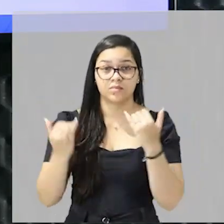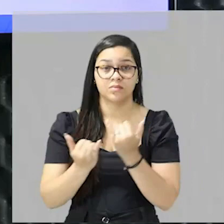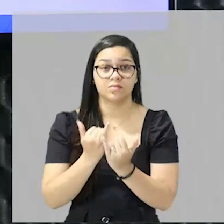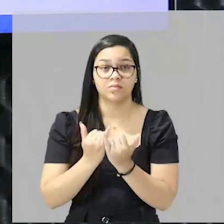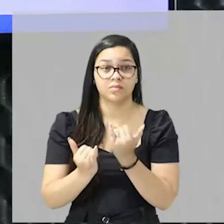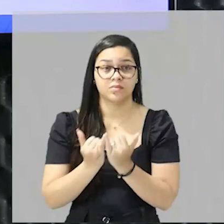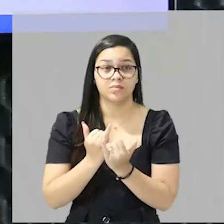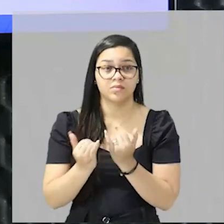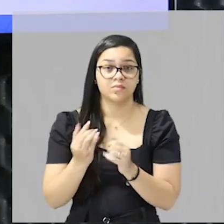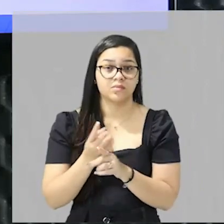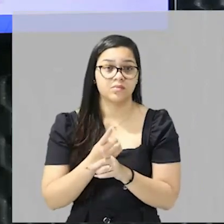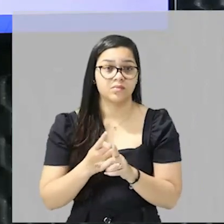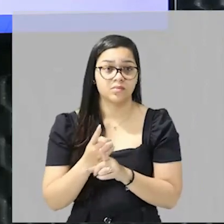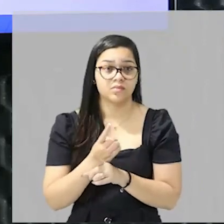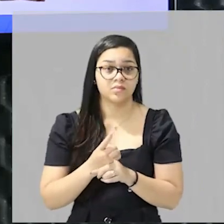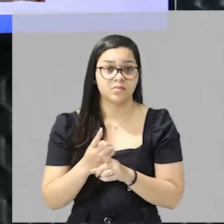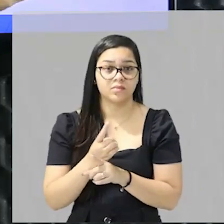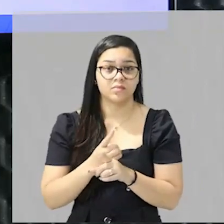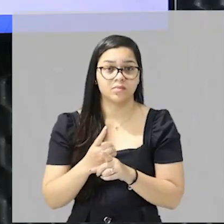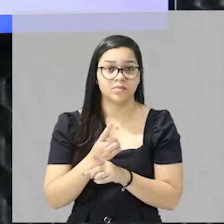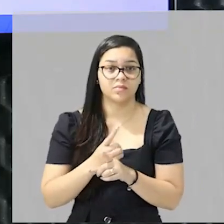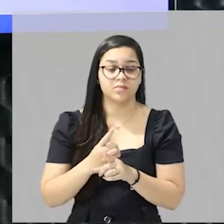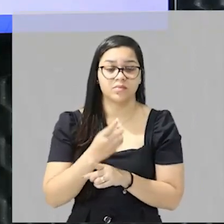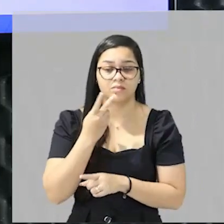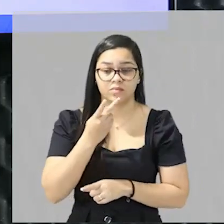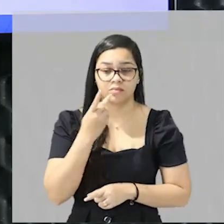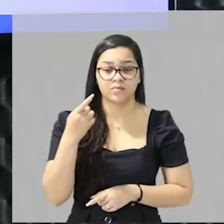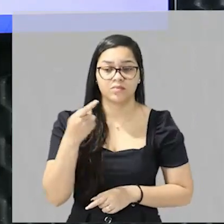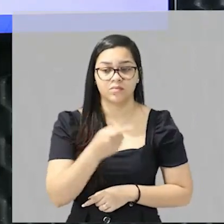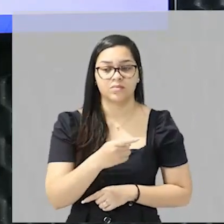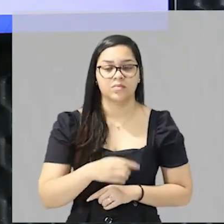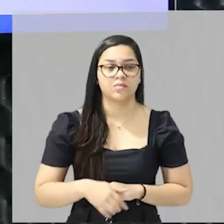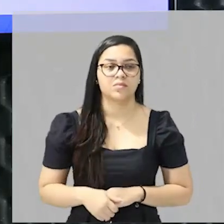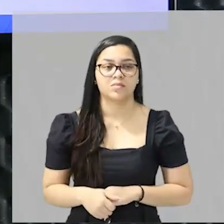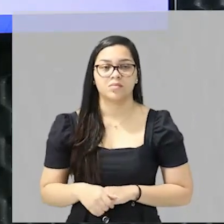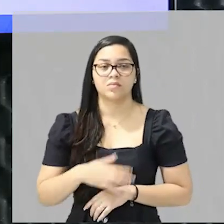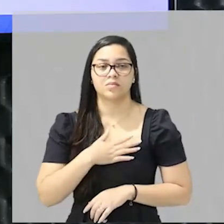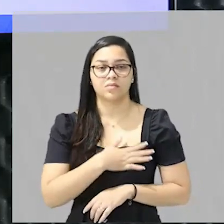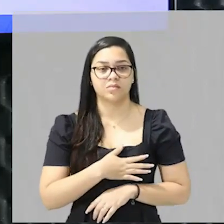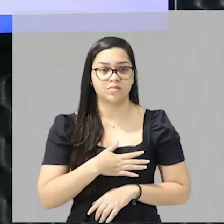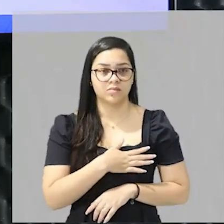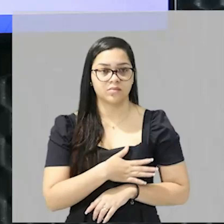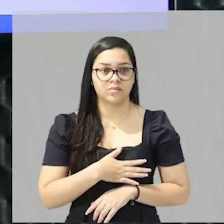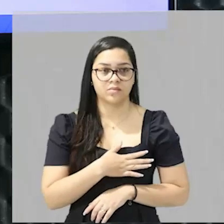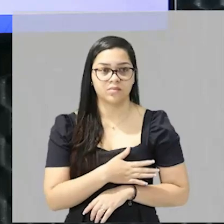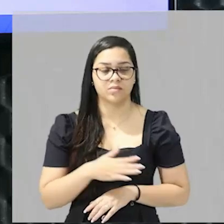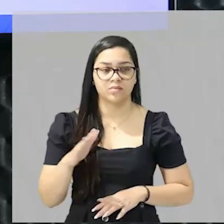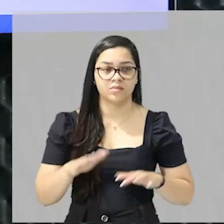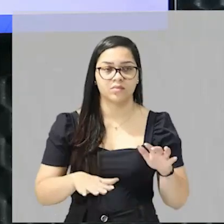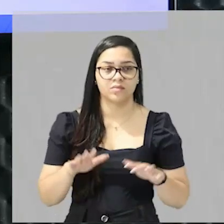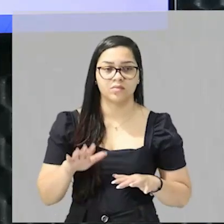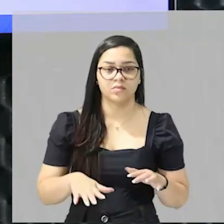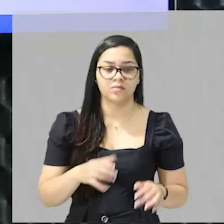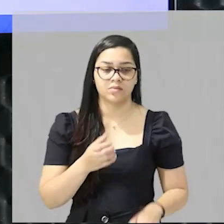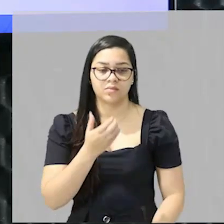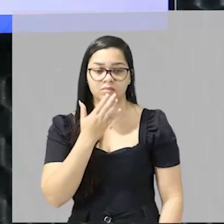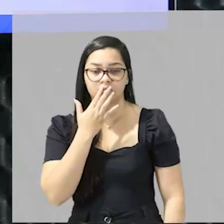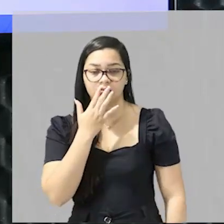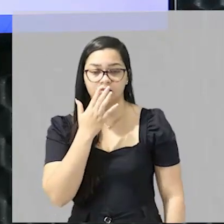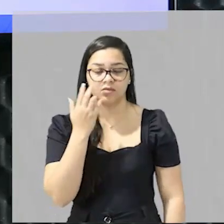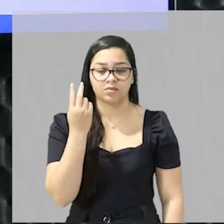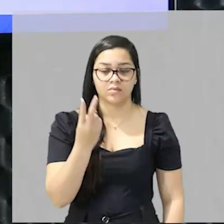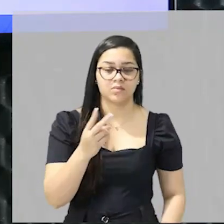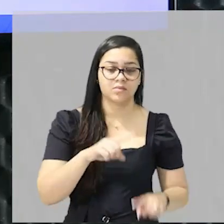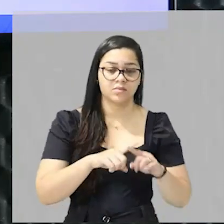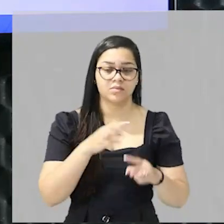fake, falso. Tá? Então ela diz, ela gosta de usar às vezes a cor 2, mas na